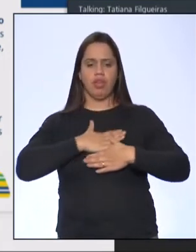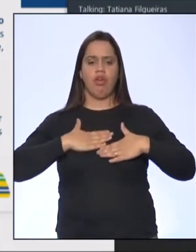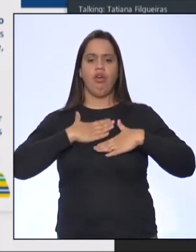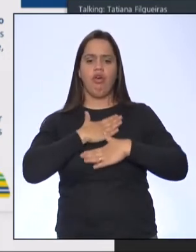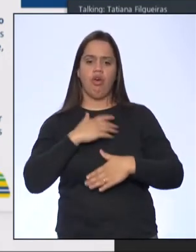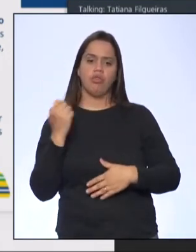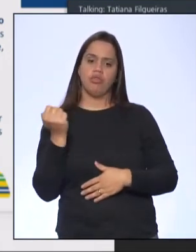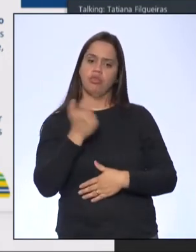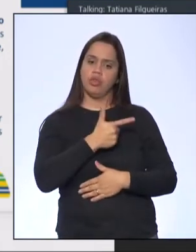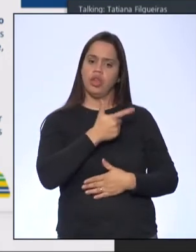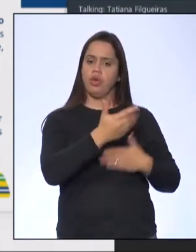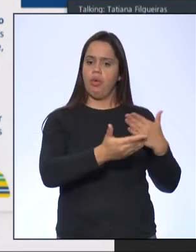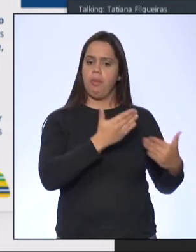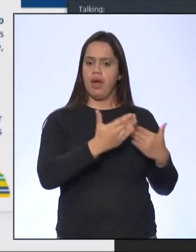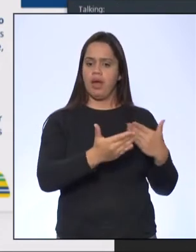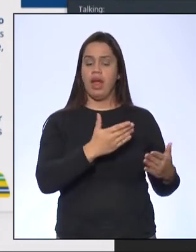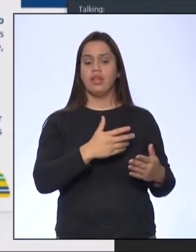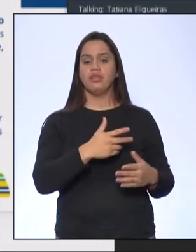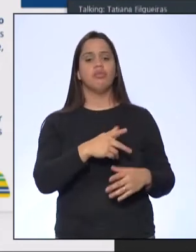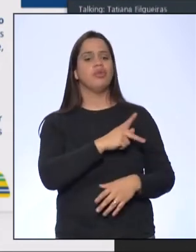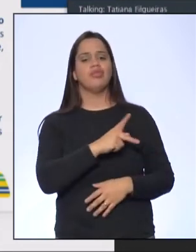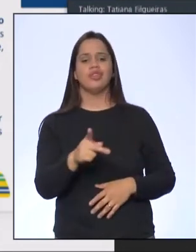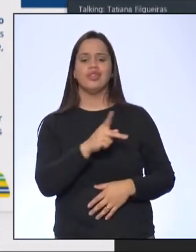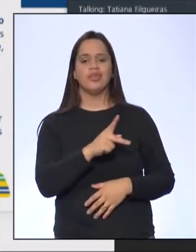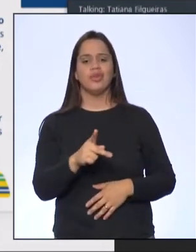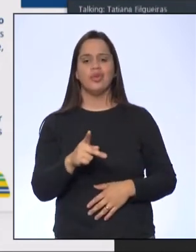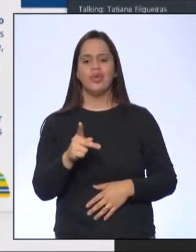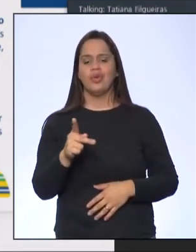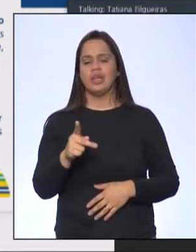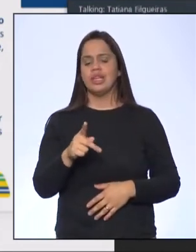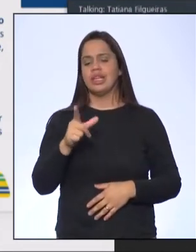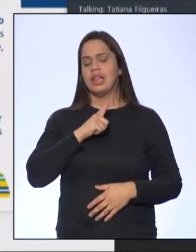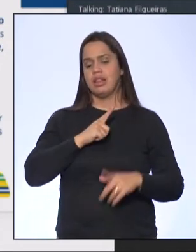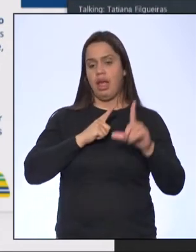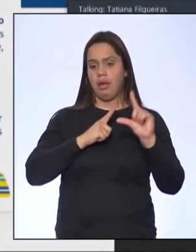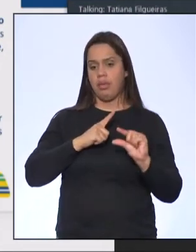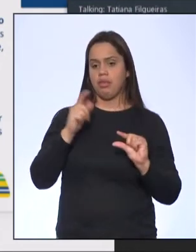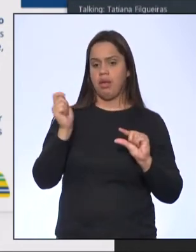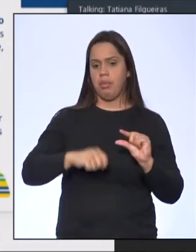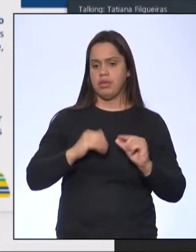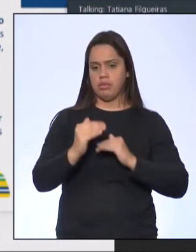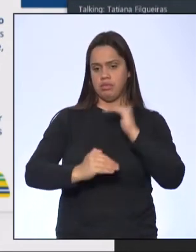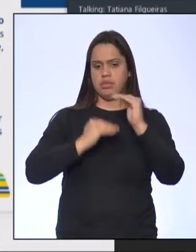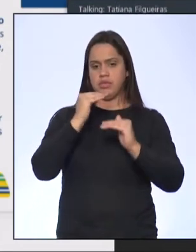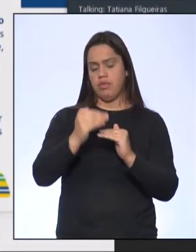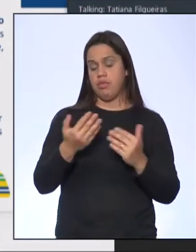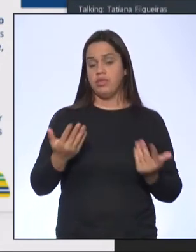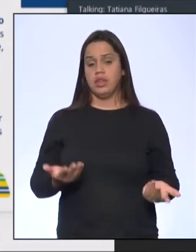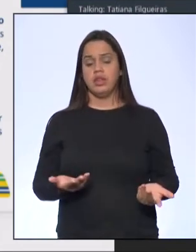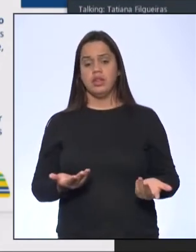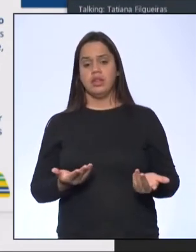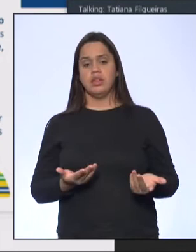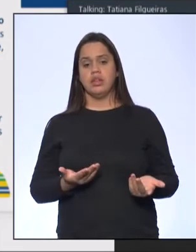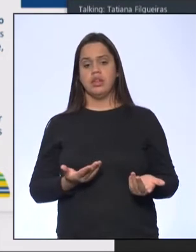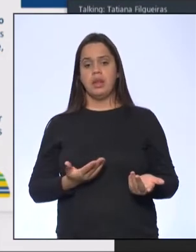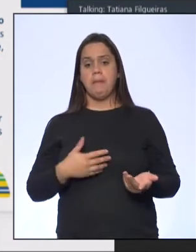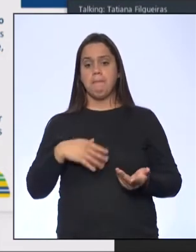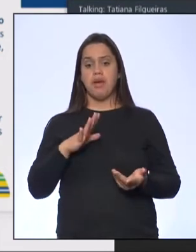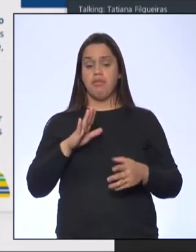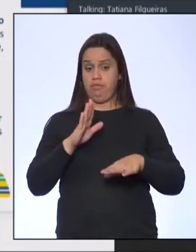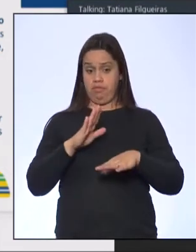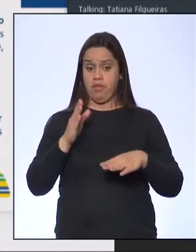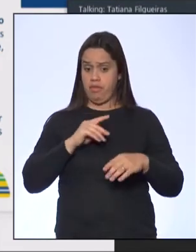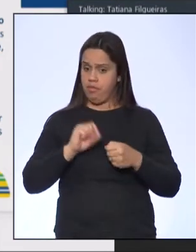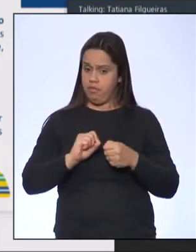que comparado com um professor que tem menos dessas competências desenvolvidas. Eles são mais